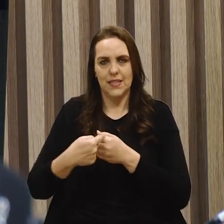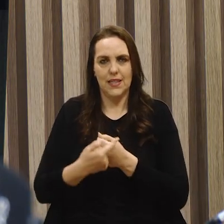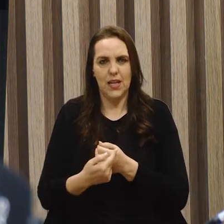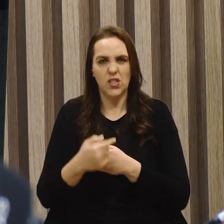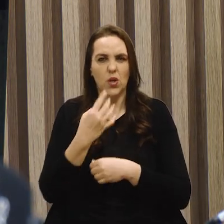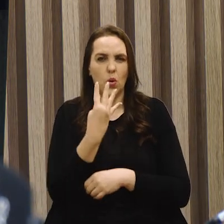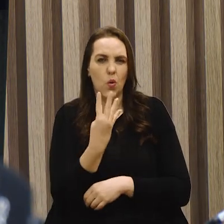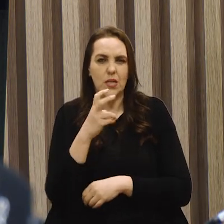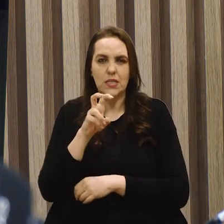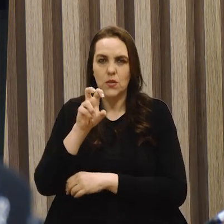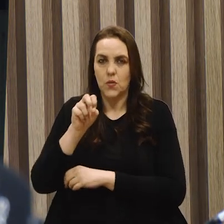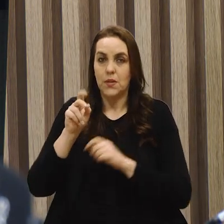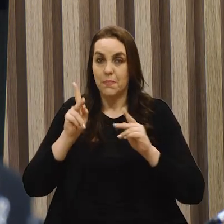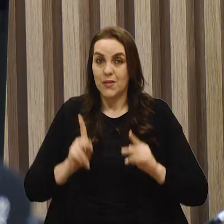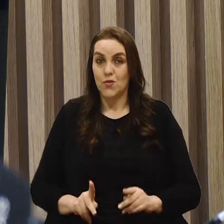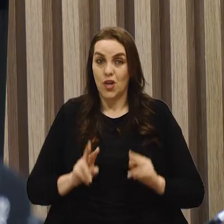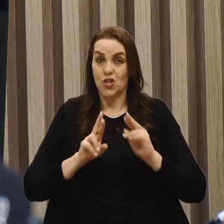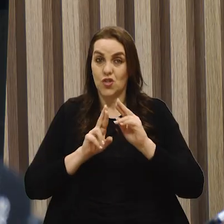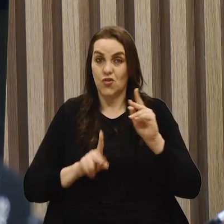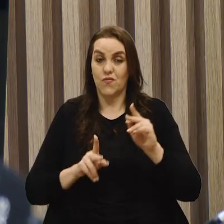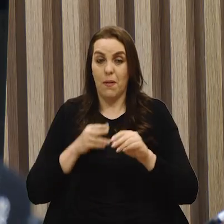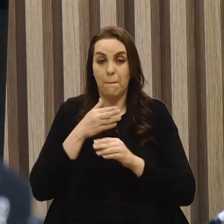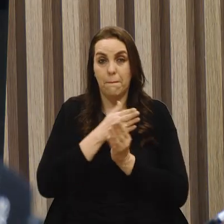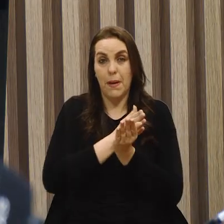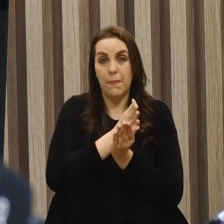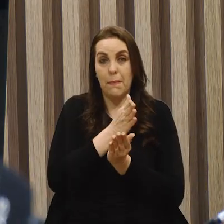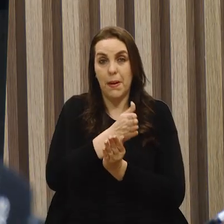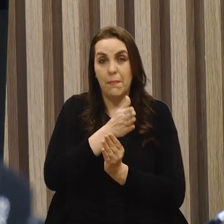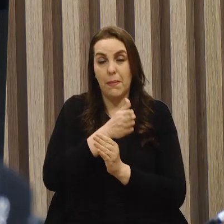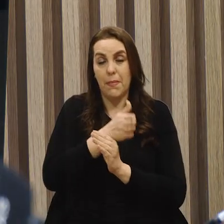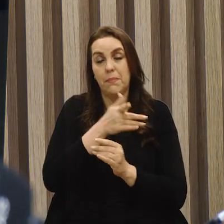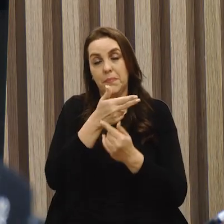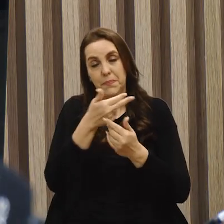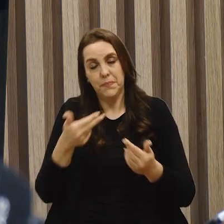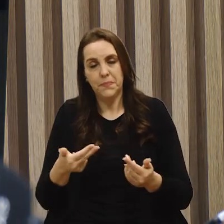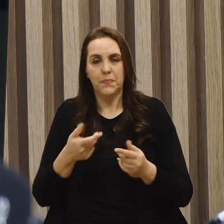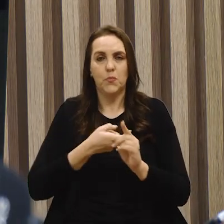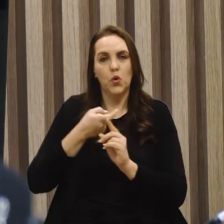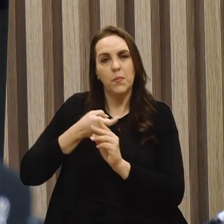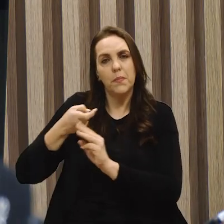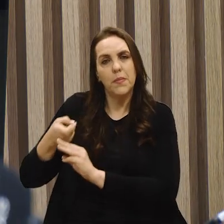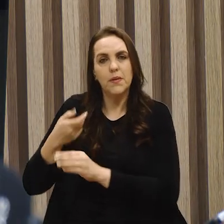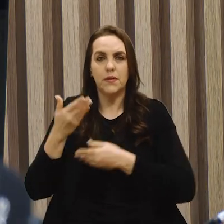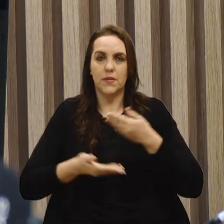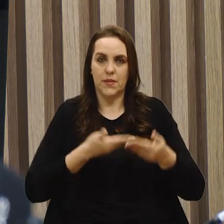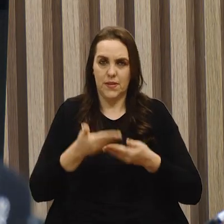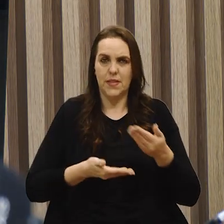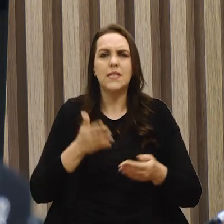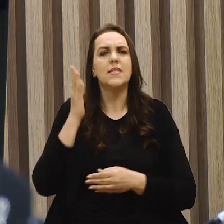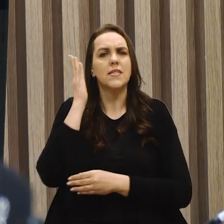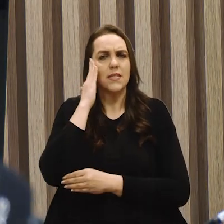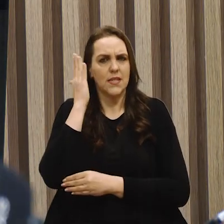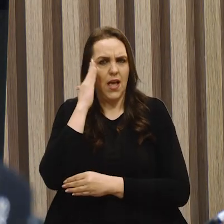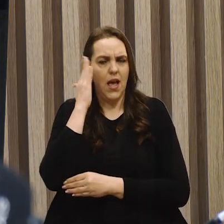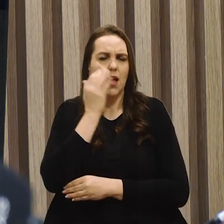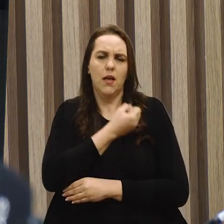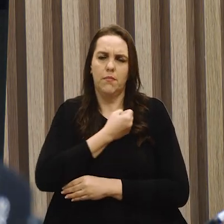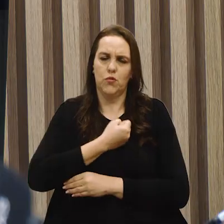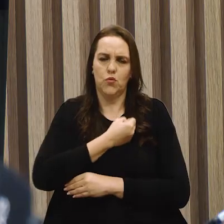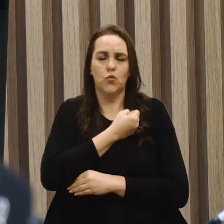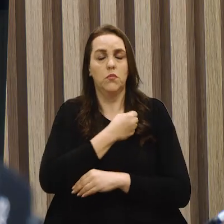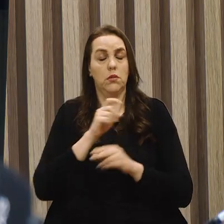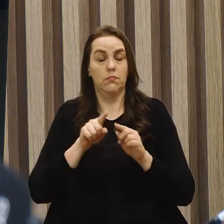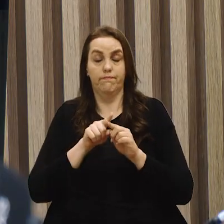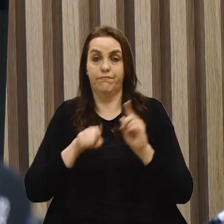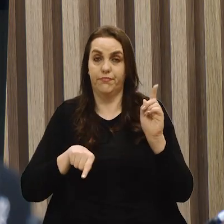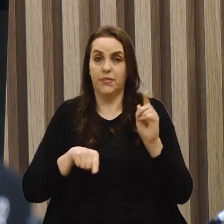torno de 450 pessoas diferentes acessando mensalmente os nossos serviços. A gente sabe que é uma distinção muito grande em números,